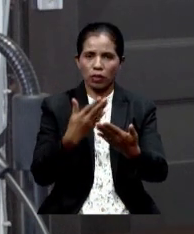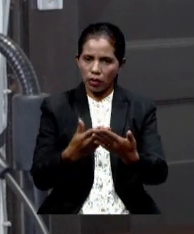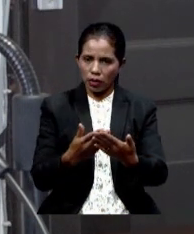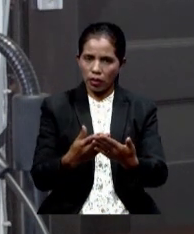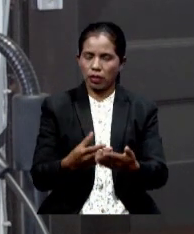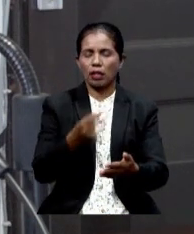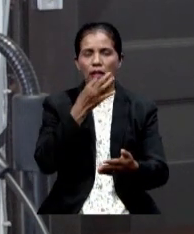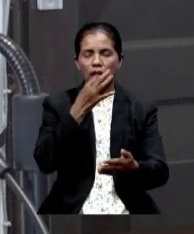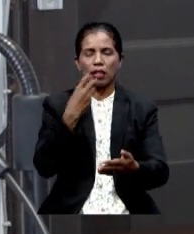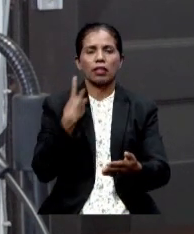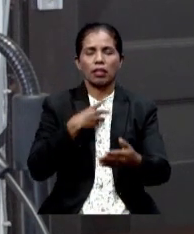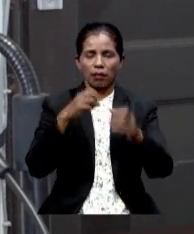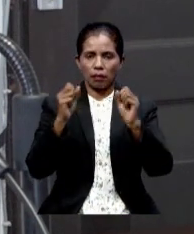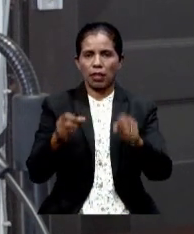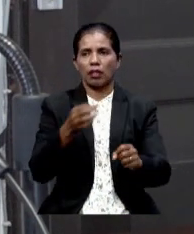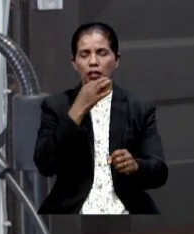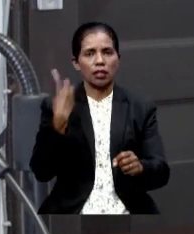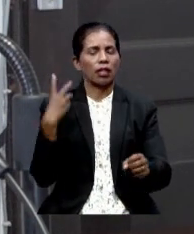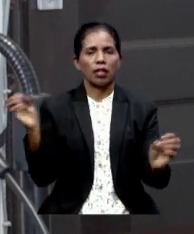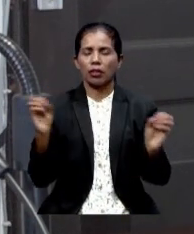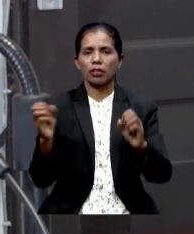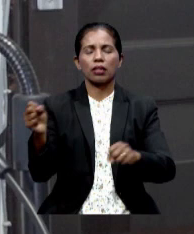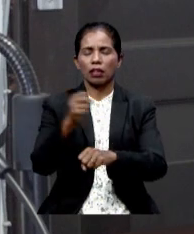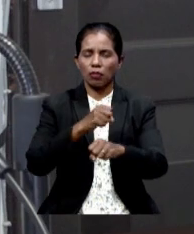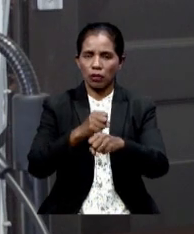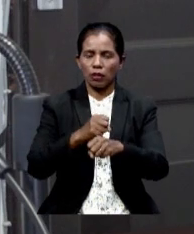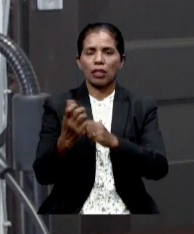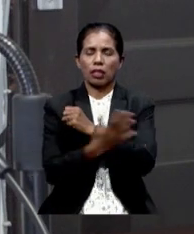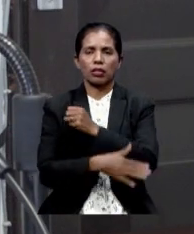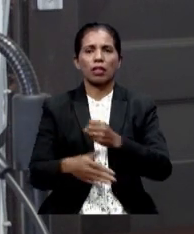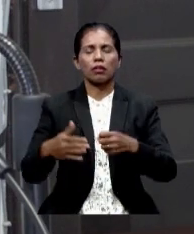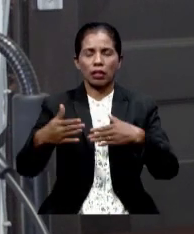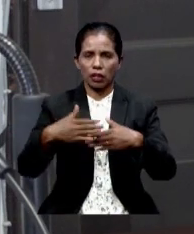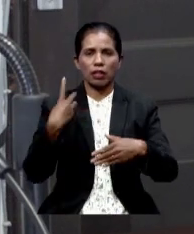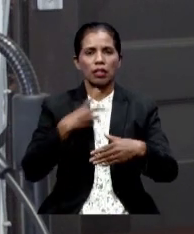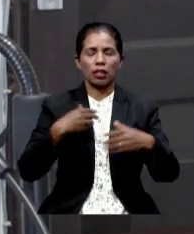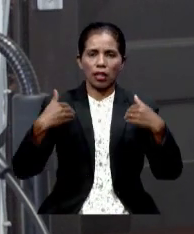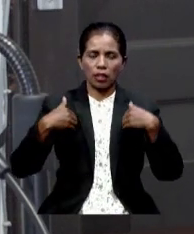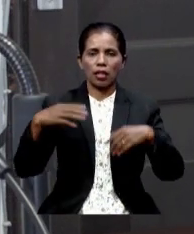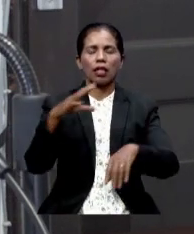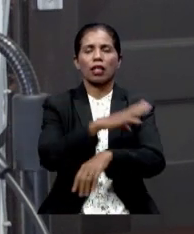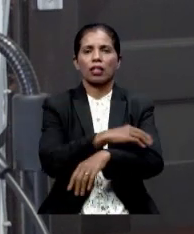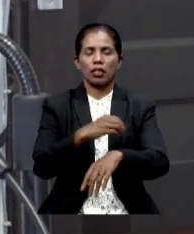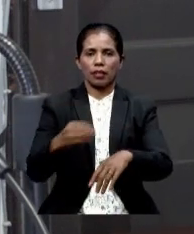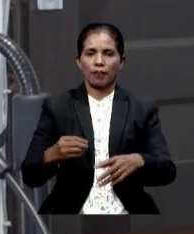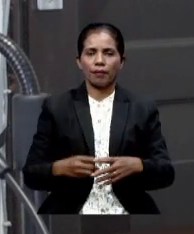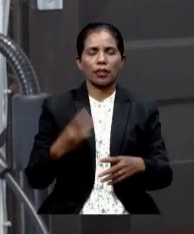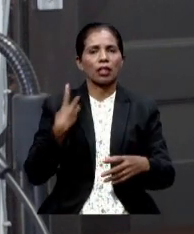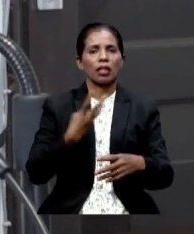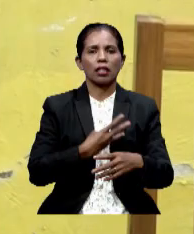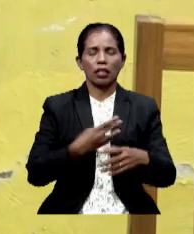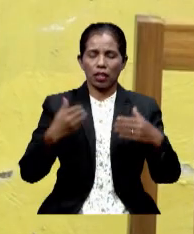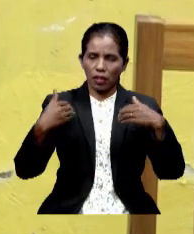ahan ita na ton, ita la os ansa Singapura, neve ma crai ki, ita é rai para vai de ne. E ita é rico em